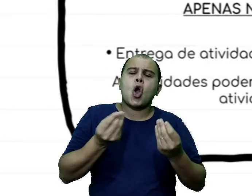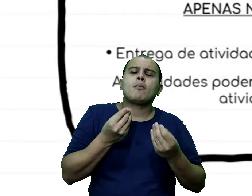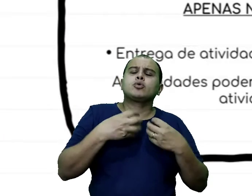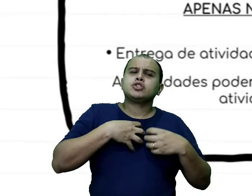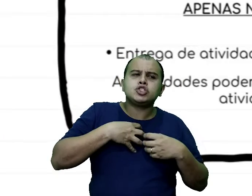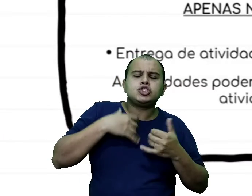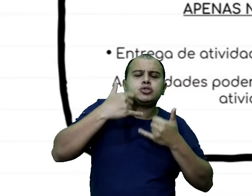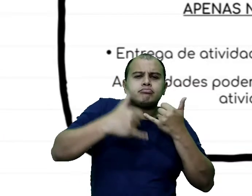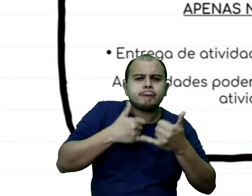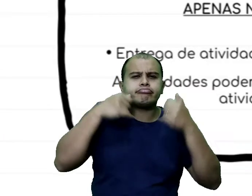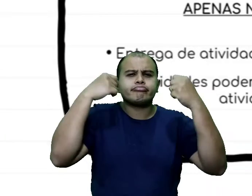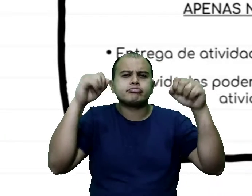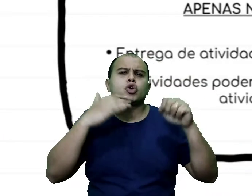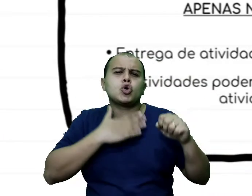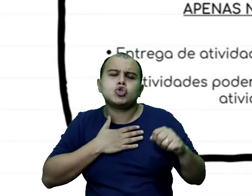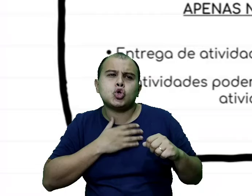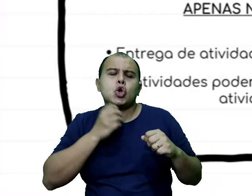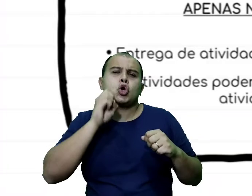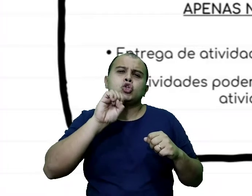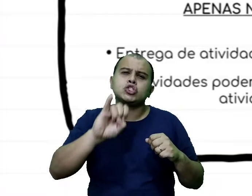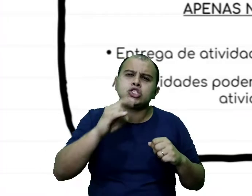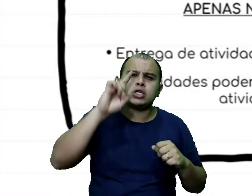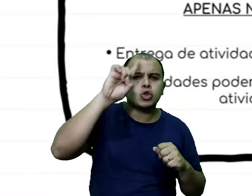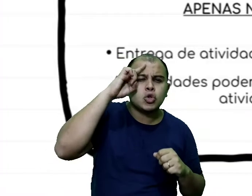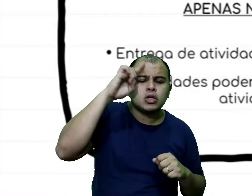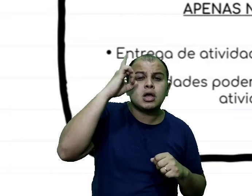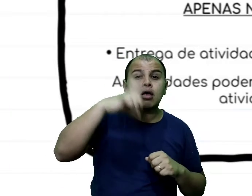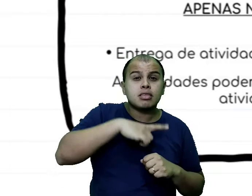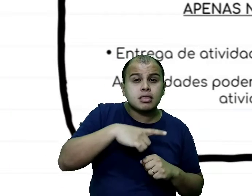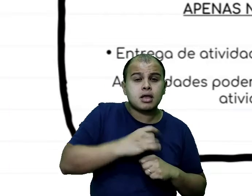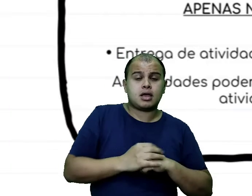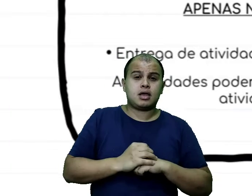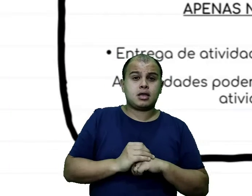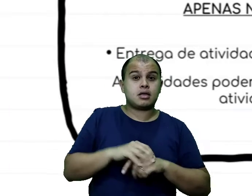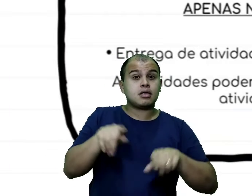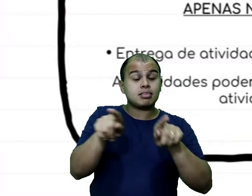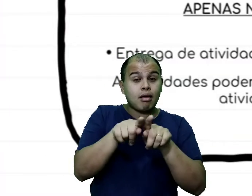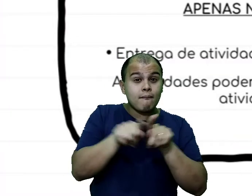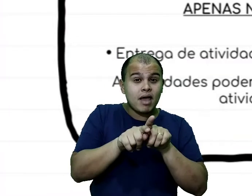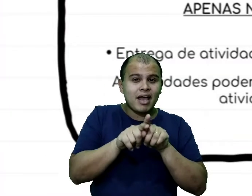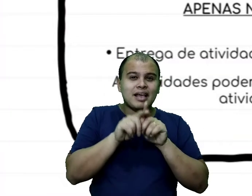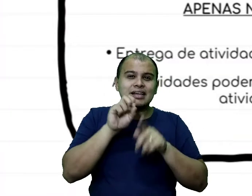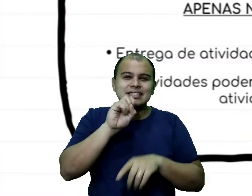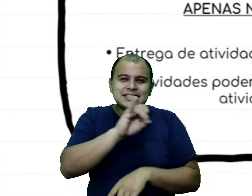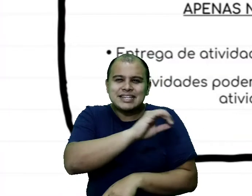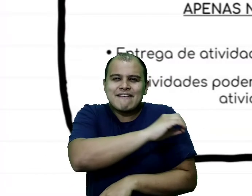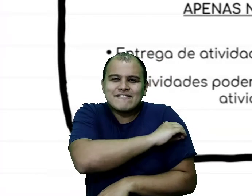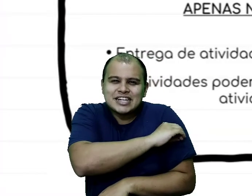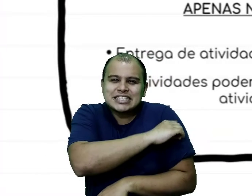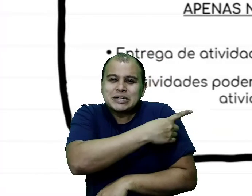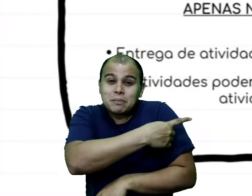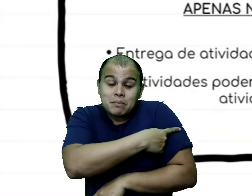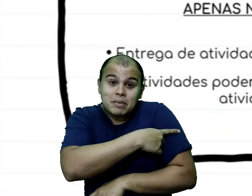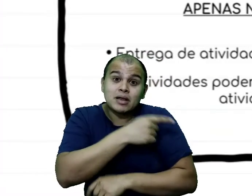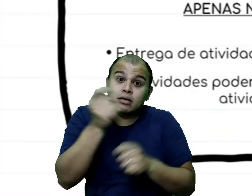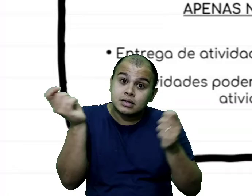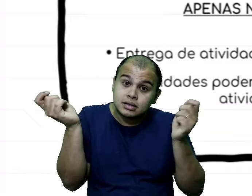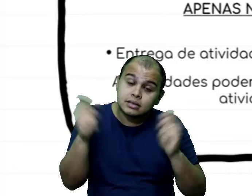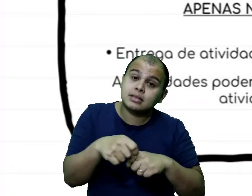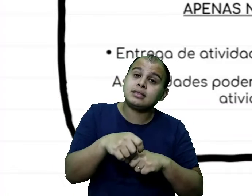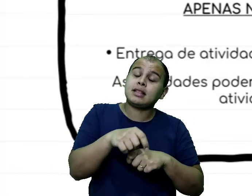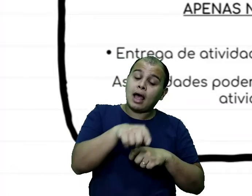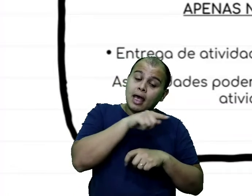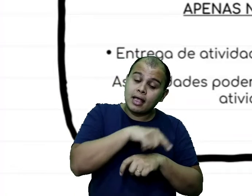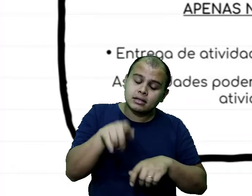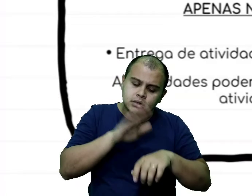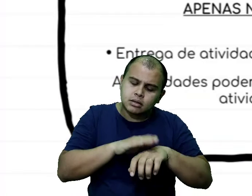pelo WhatsApp mesmo, falando para a gente como foi a atividade, se teve alguma dúvida. Os pequenos podem fazer um